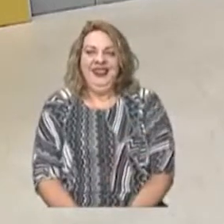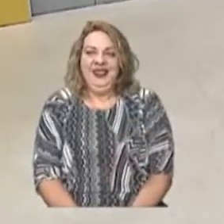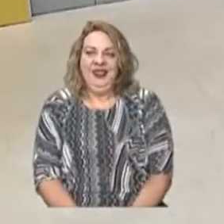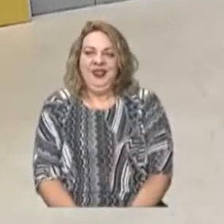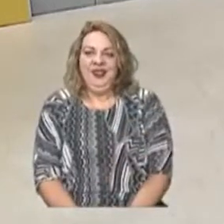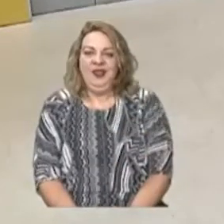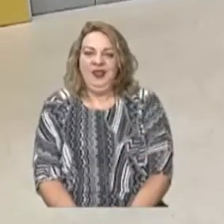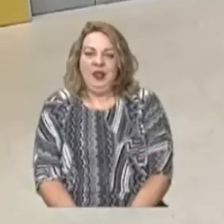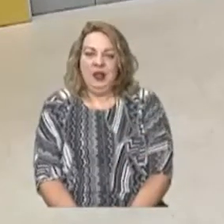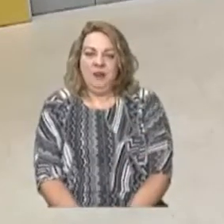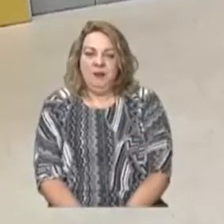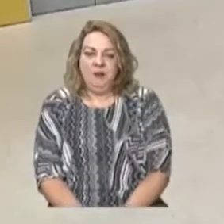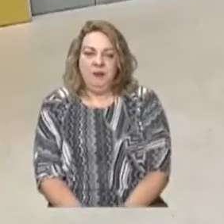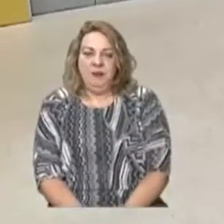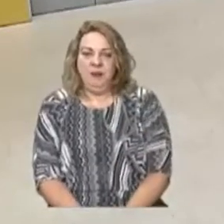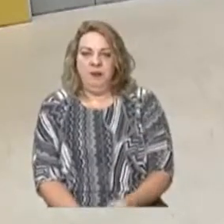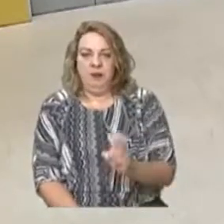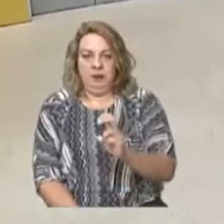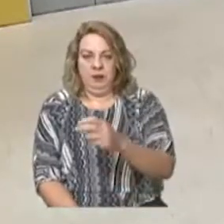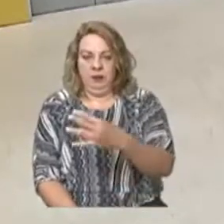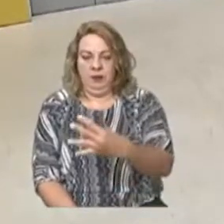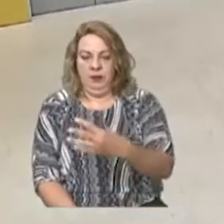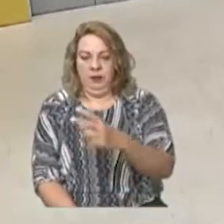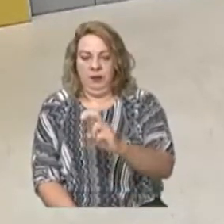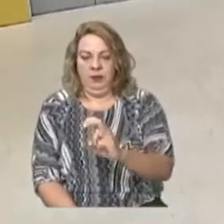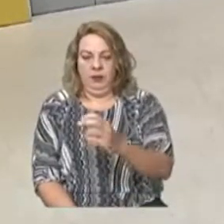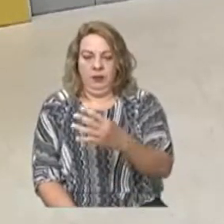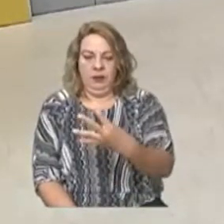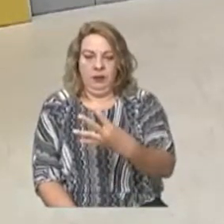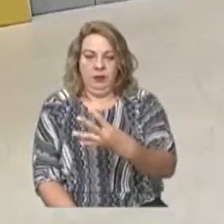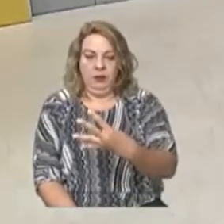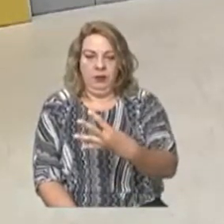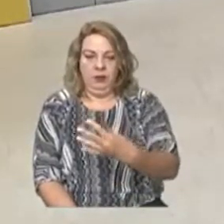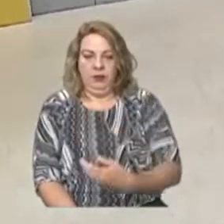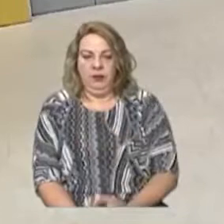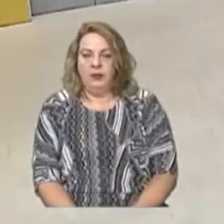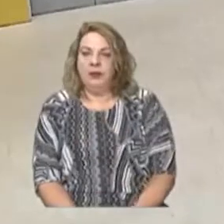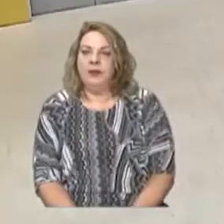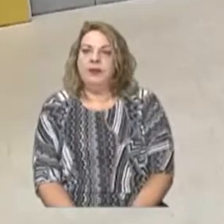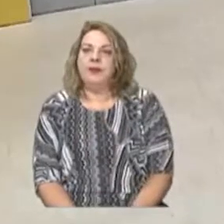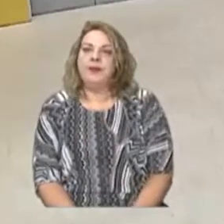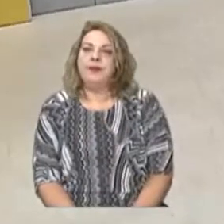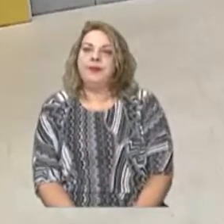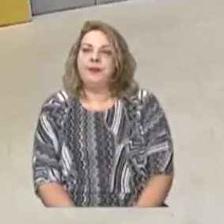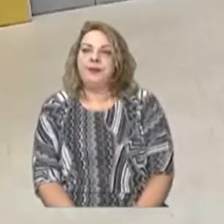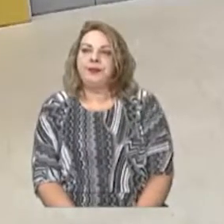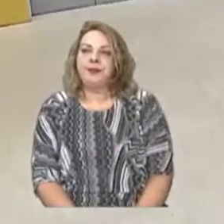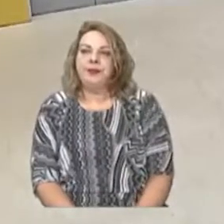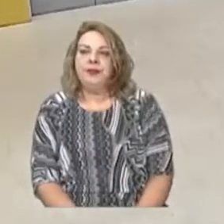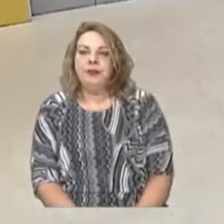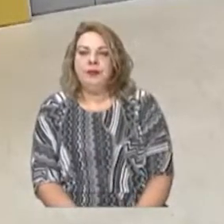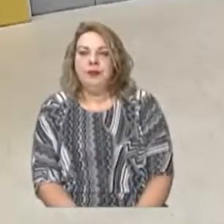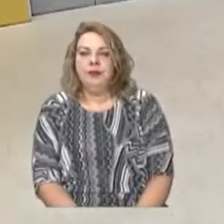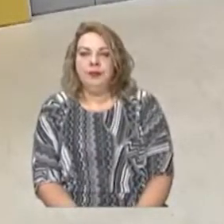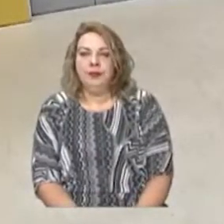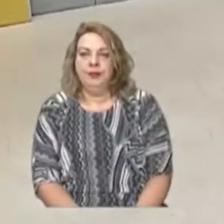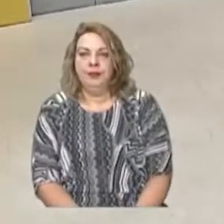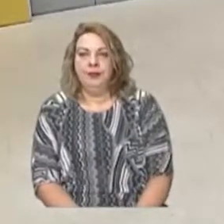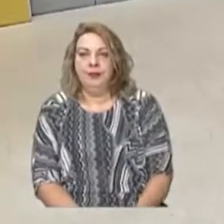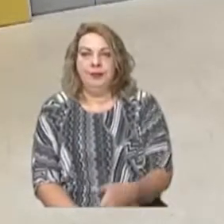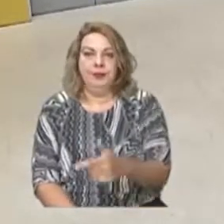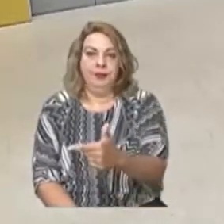44. Vem comigo e marca 54. 54. 7 mil reais é a premiação em